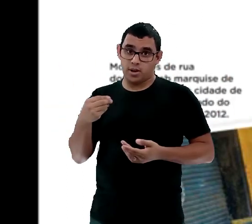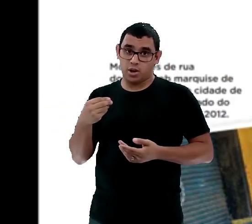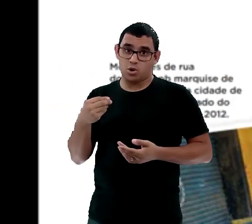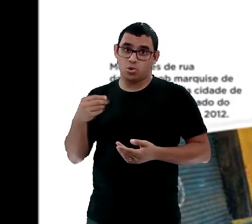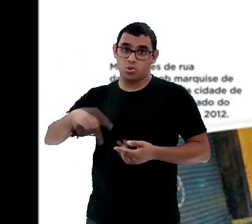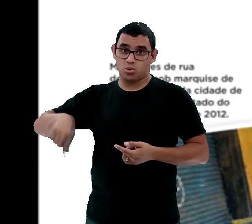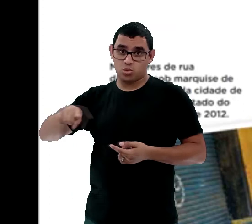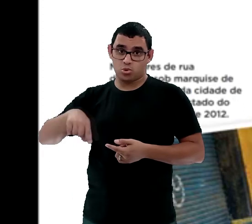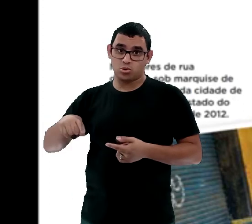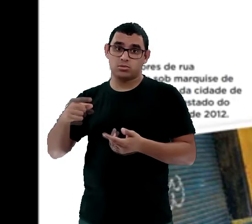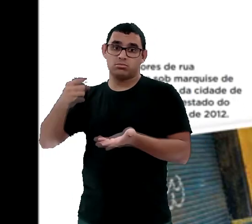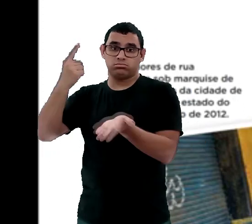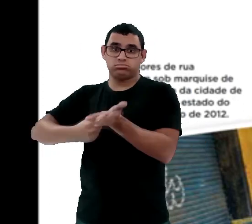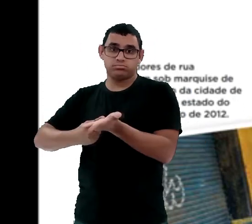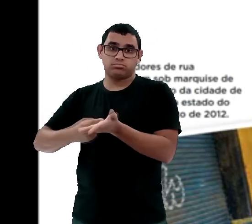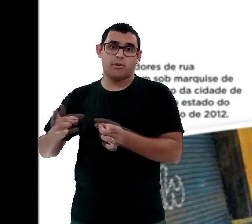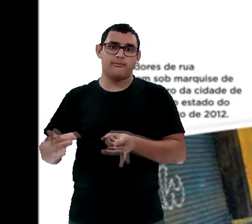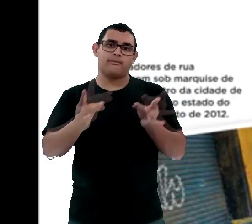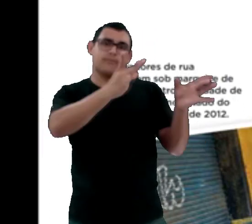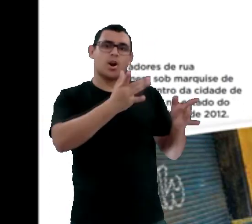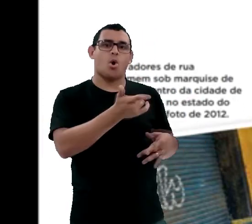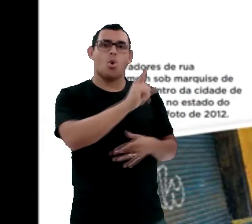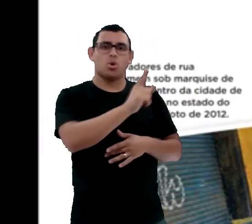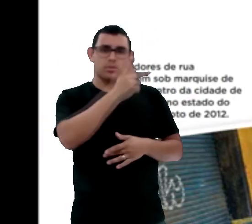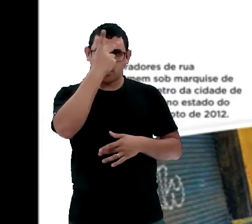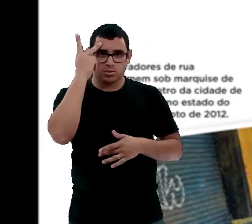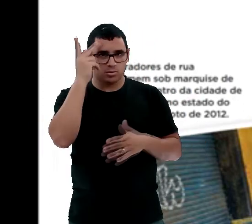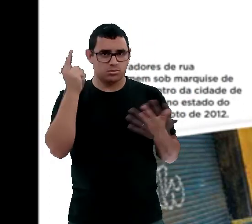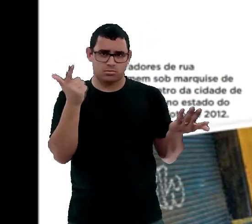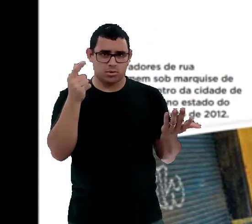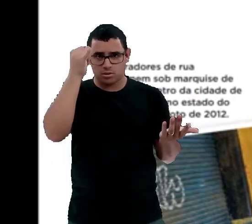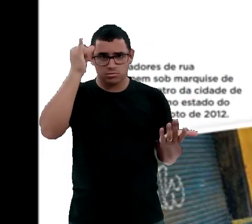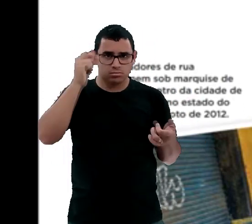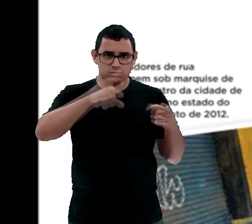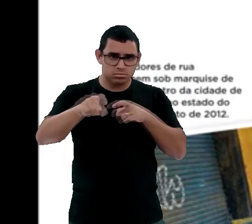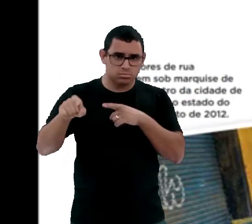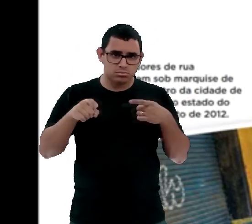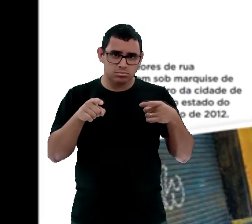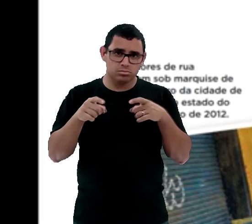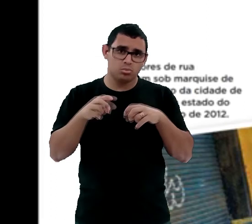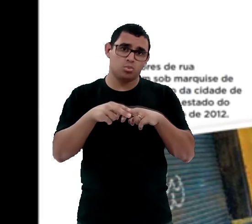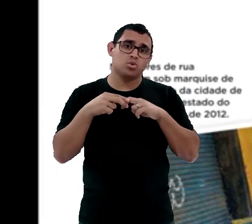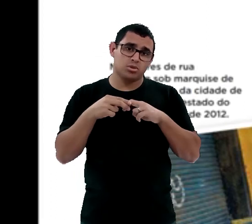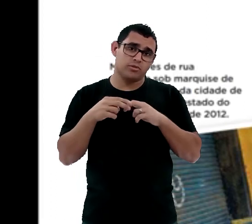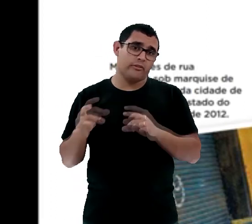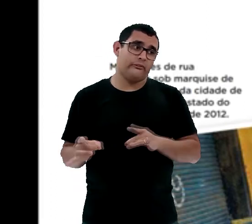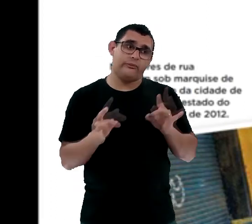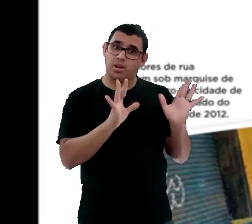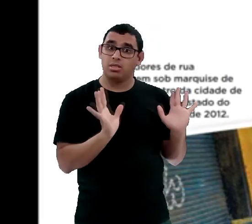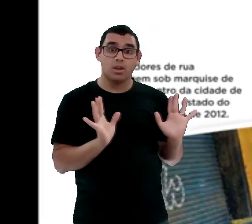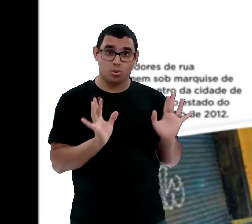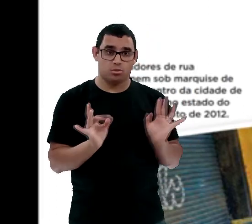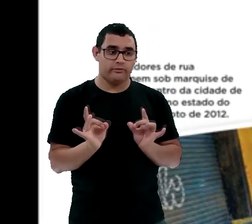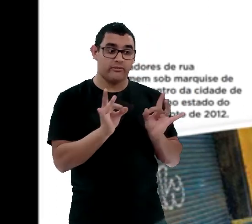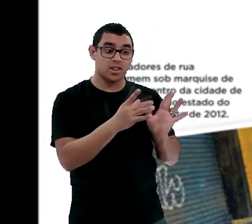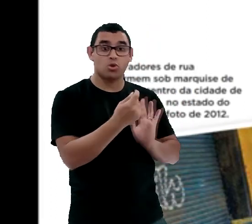meu avô, vou citar um exemplo aqui, meu avô tinha propriedade, ele faleceu, os filhos venderam porque quiseram